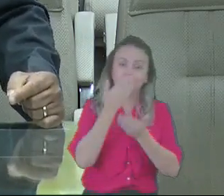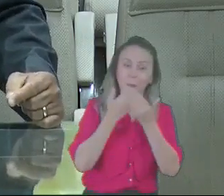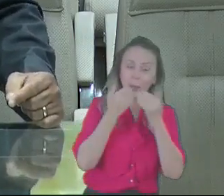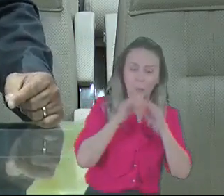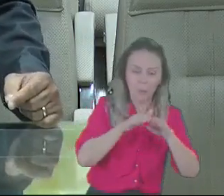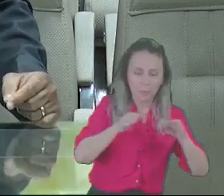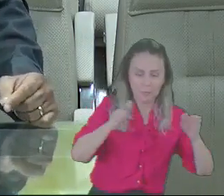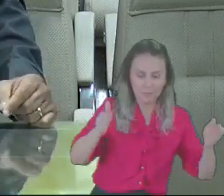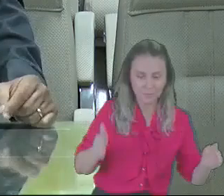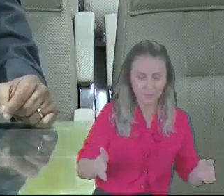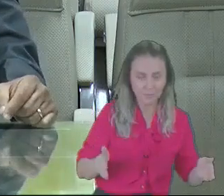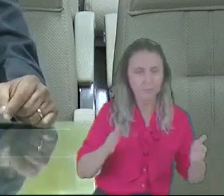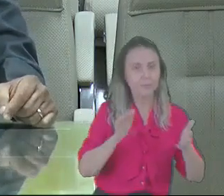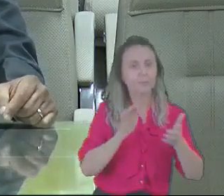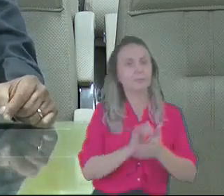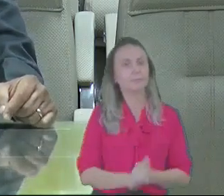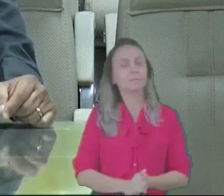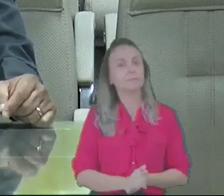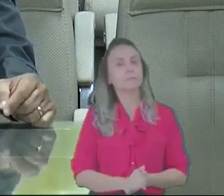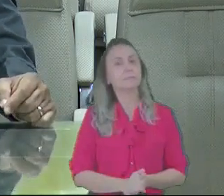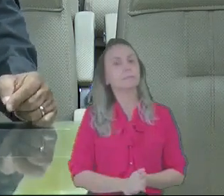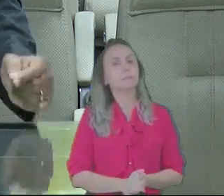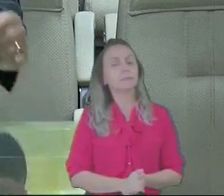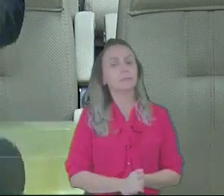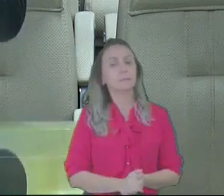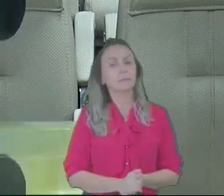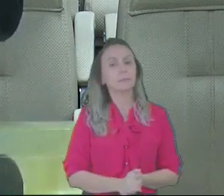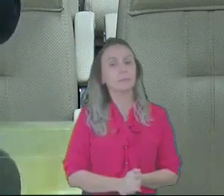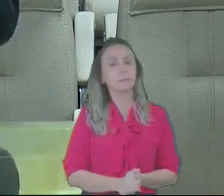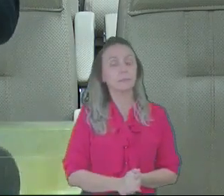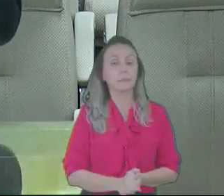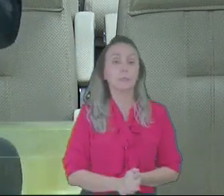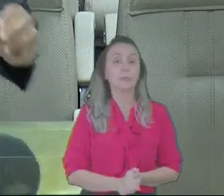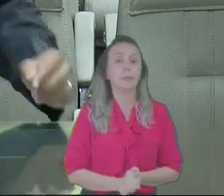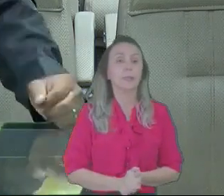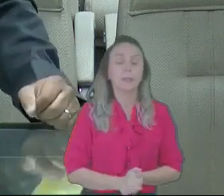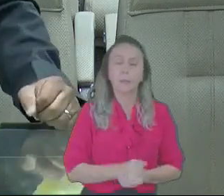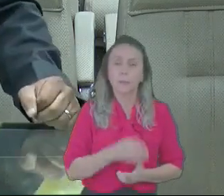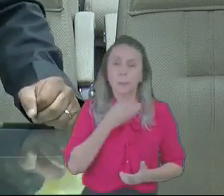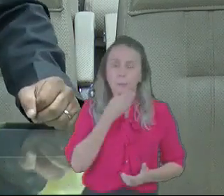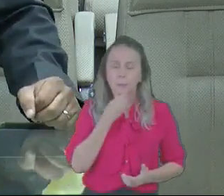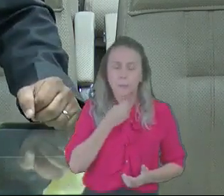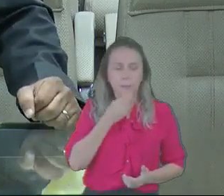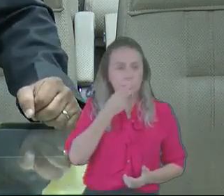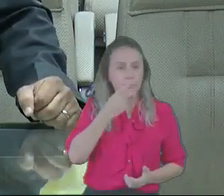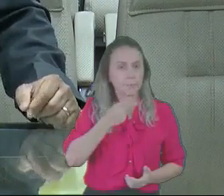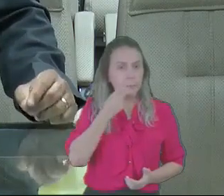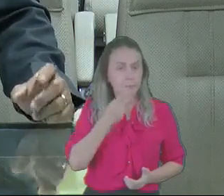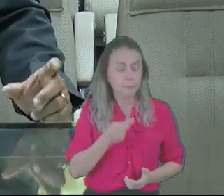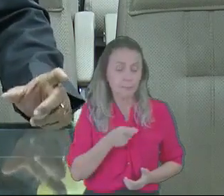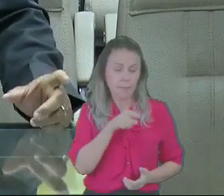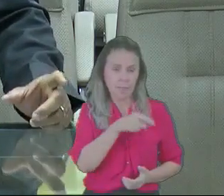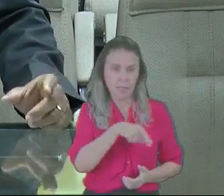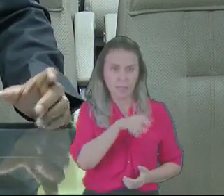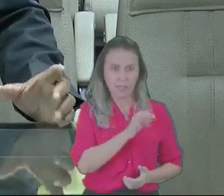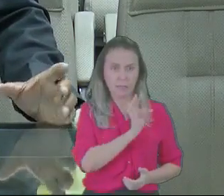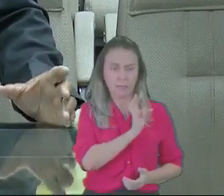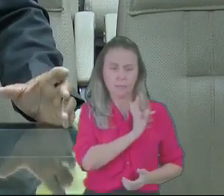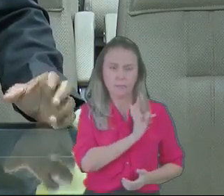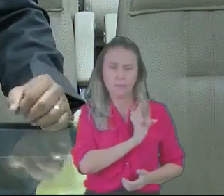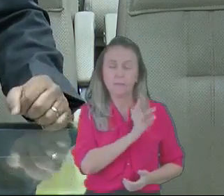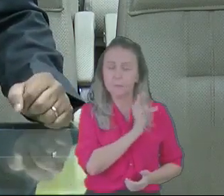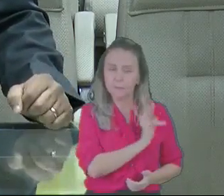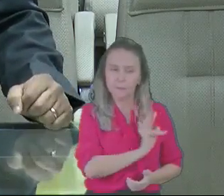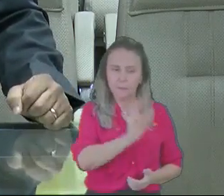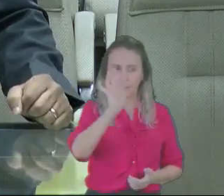e gr6 pro diz que veladamente este isso mesmo os fariseus eles planejam